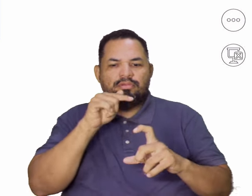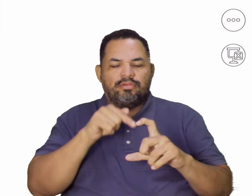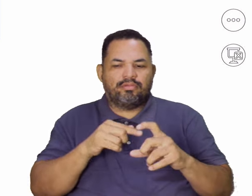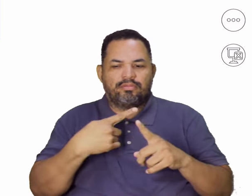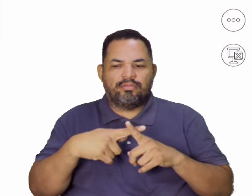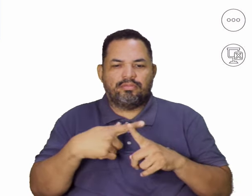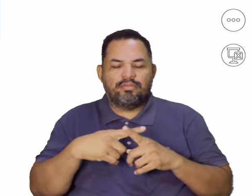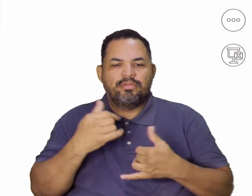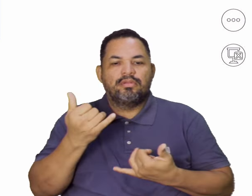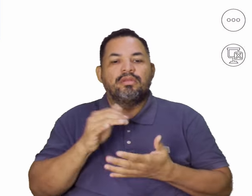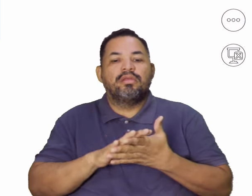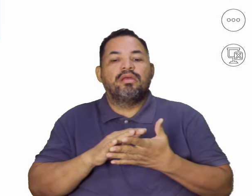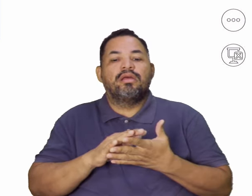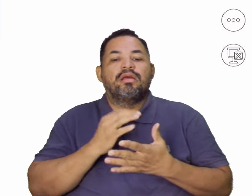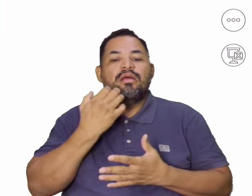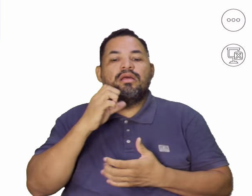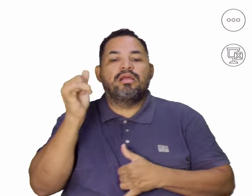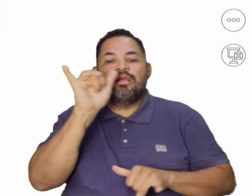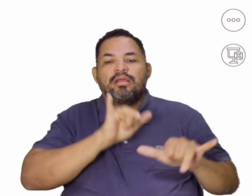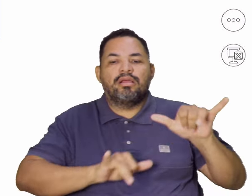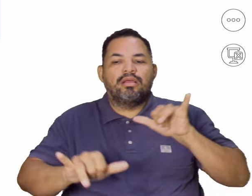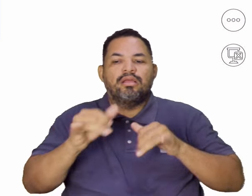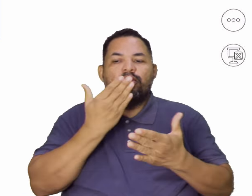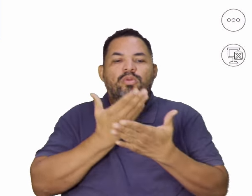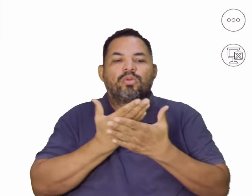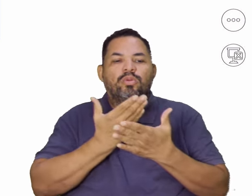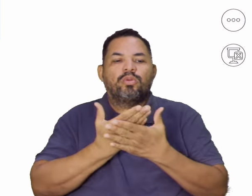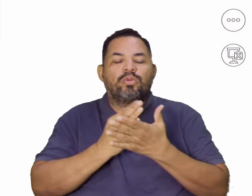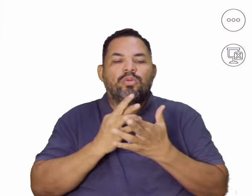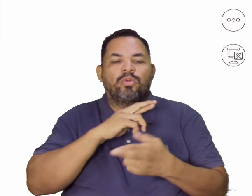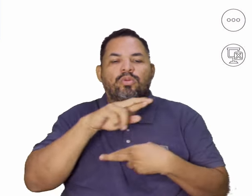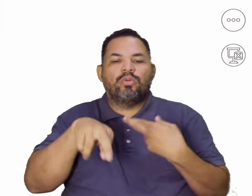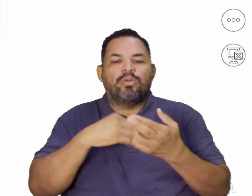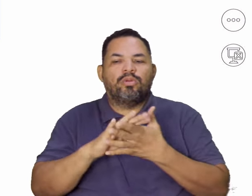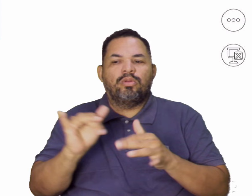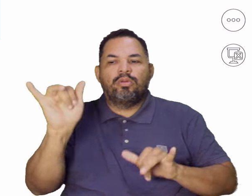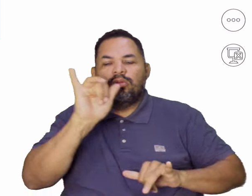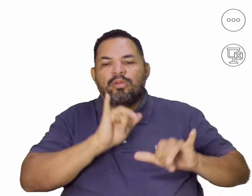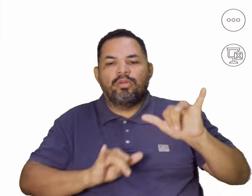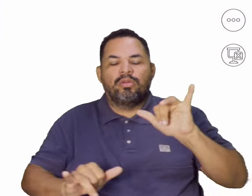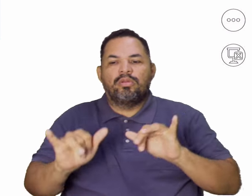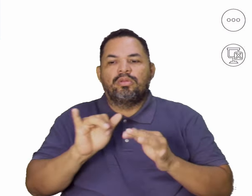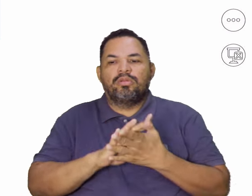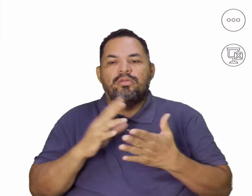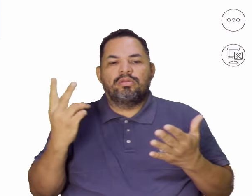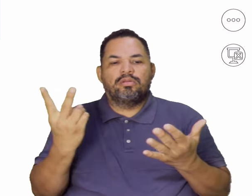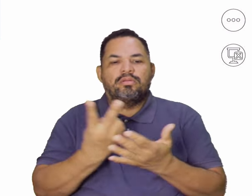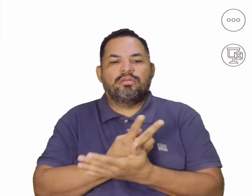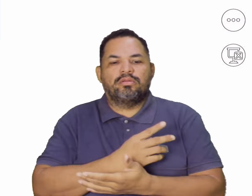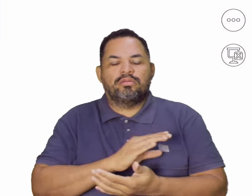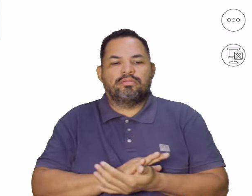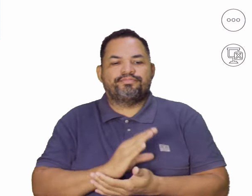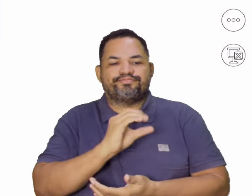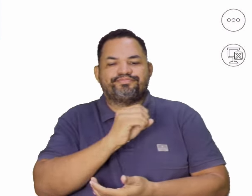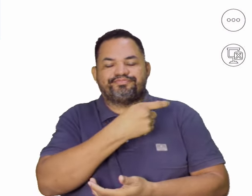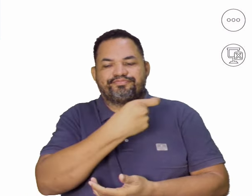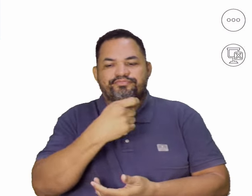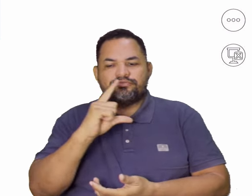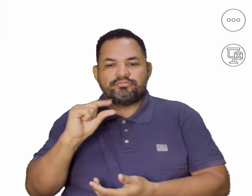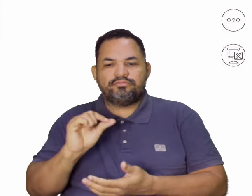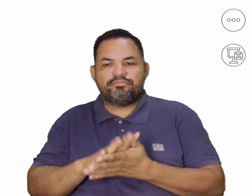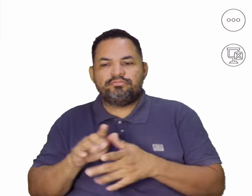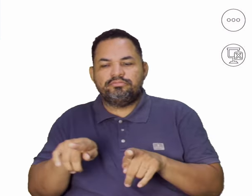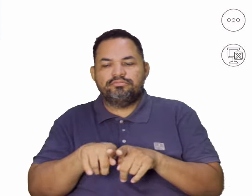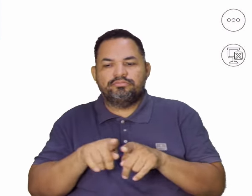porque eletroquímico é o ramo da química que estuda a ação das reações químicas de oxiredução através da